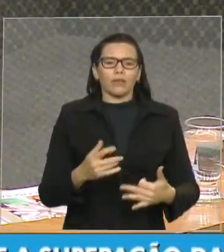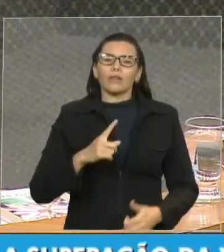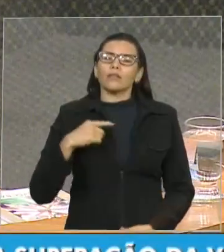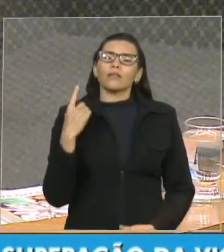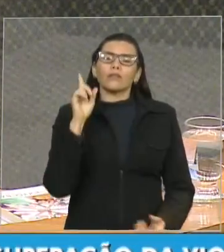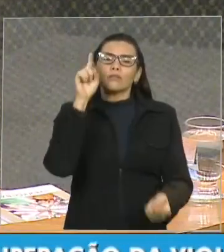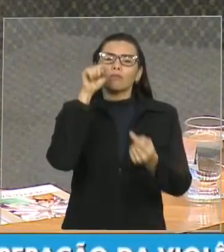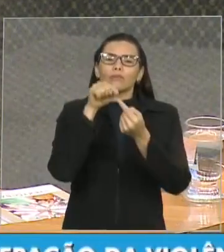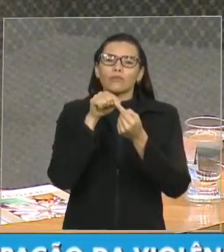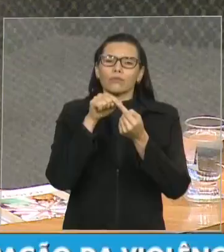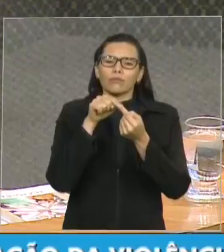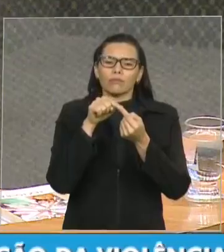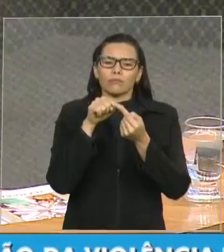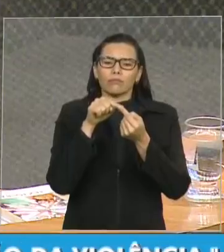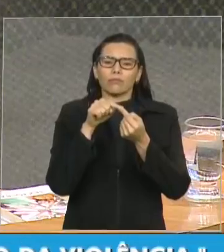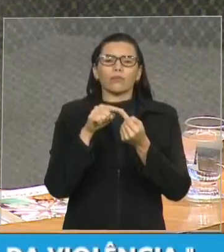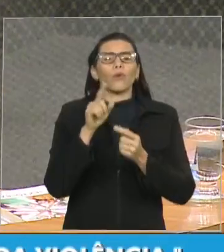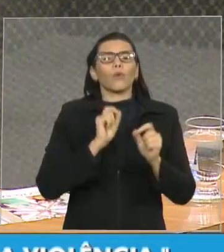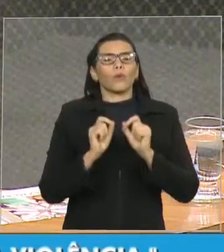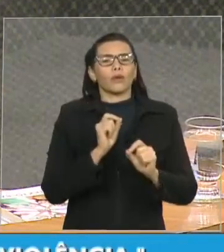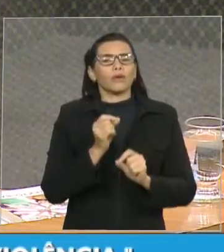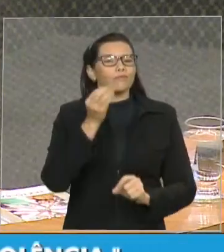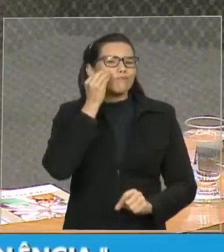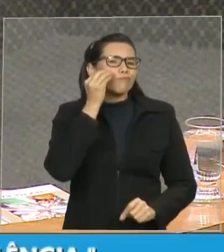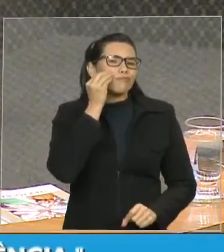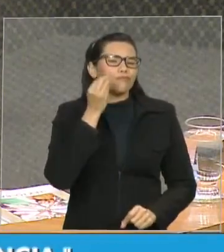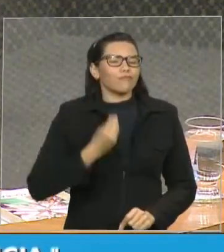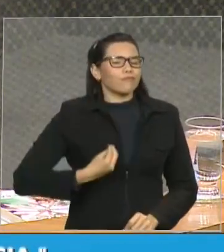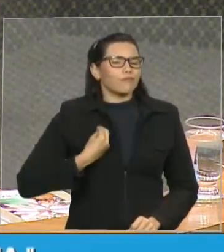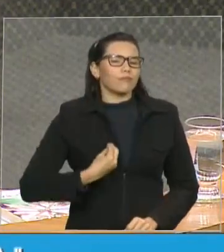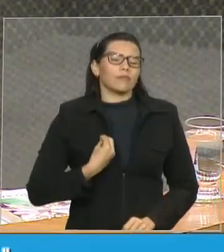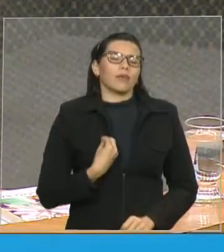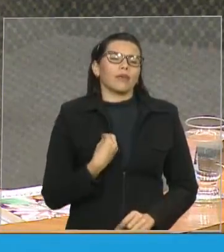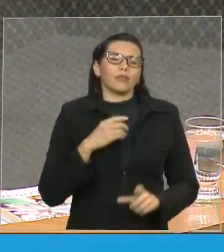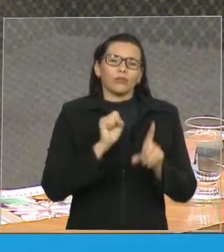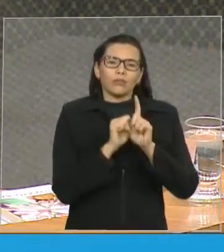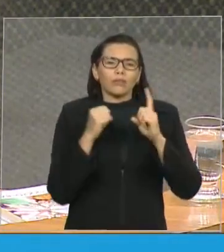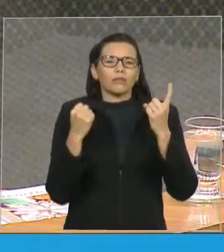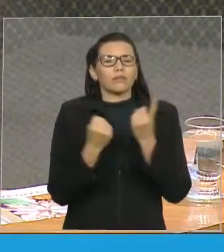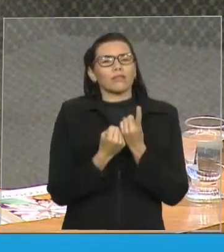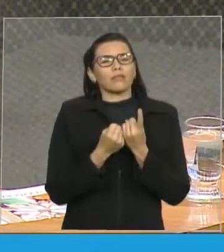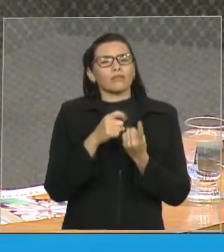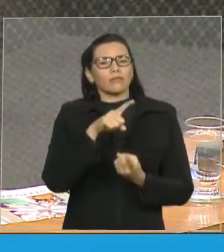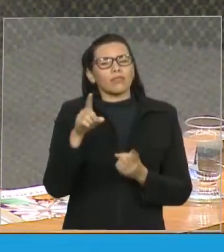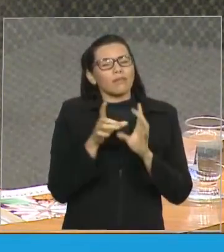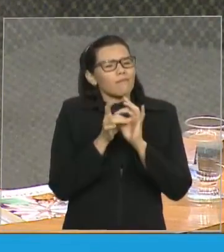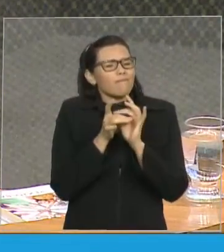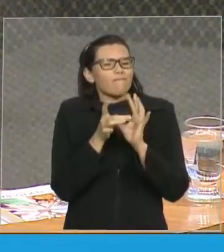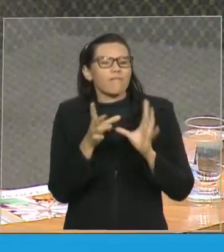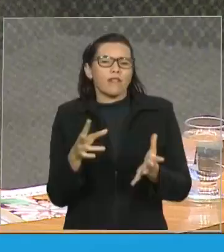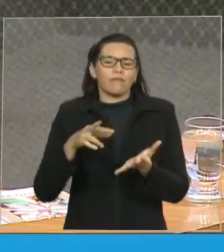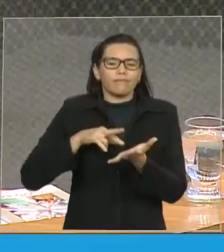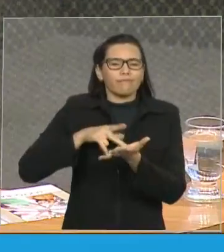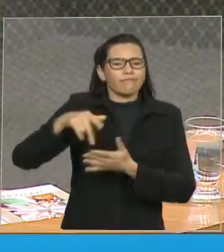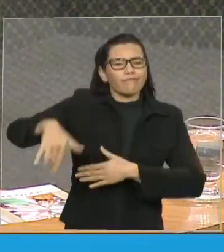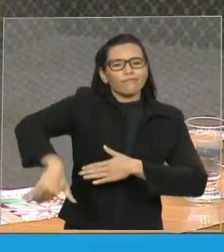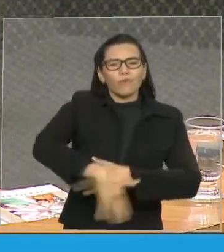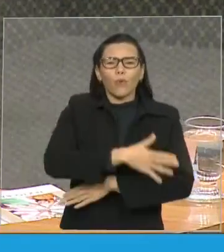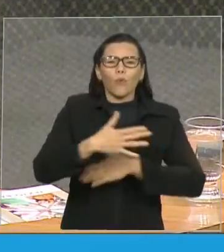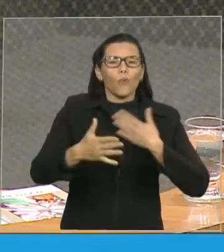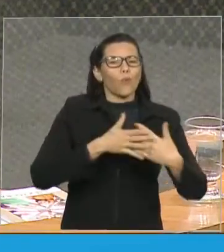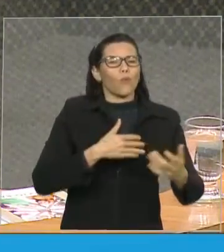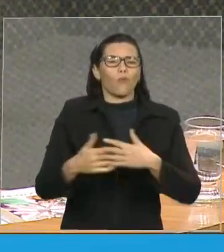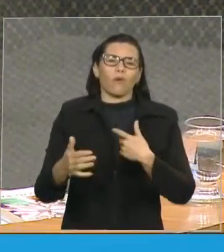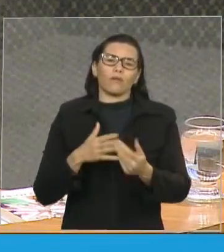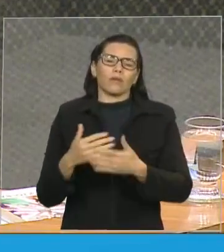queremos, é viver numa sociedade onde você pode andar tranquilamente, em qualquer lugar, em